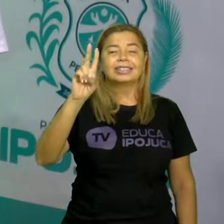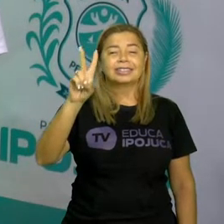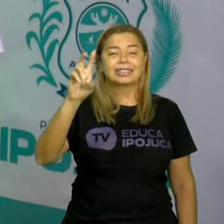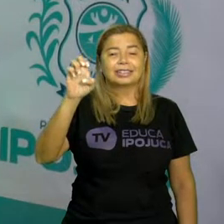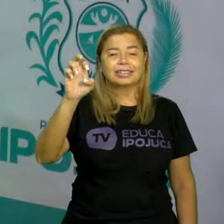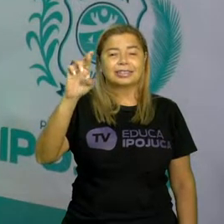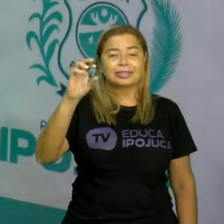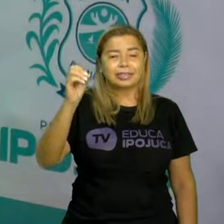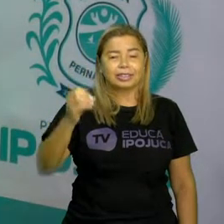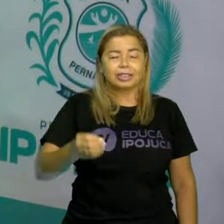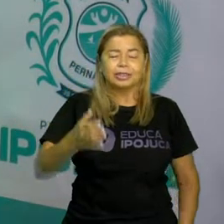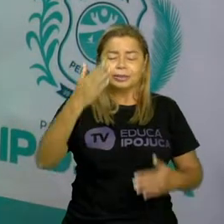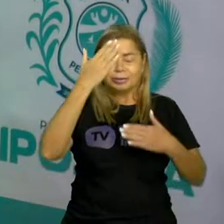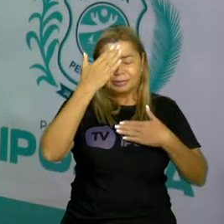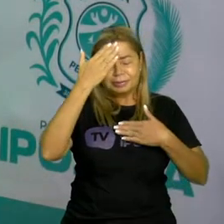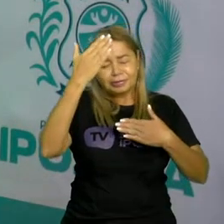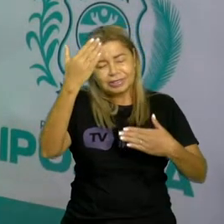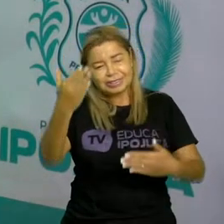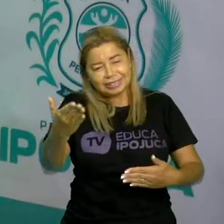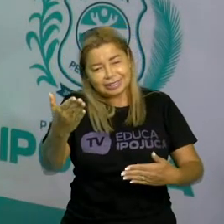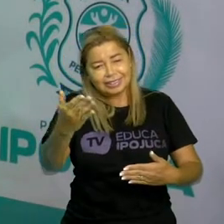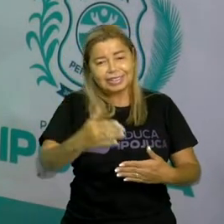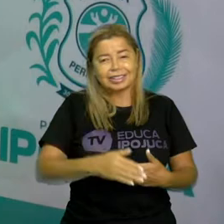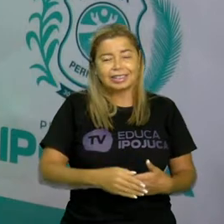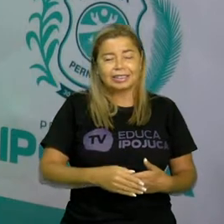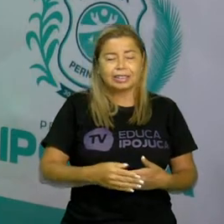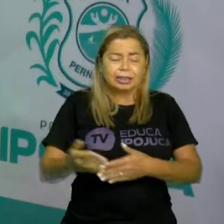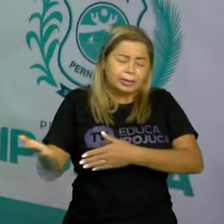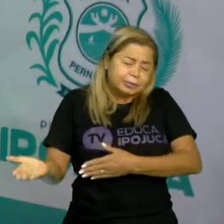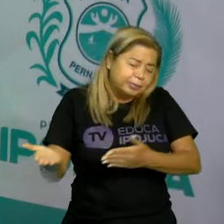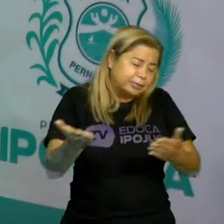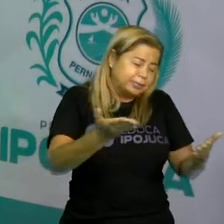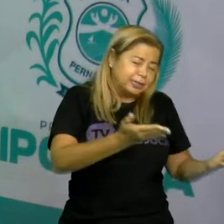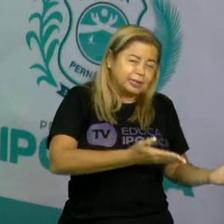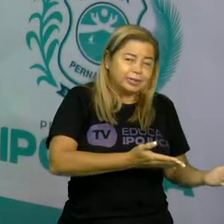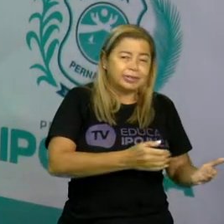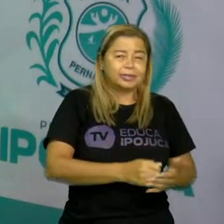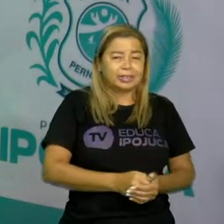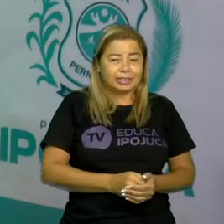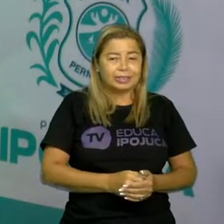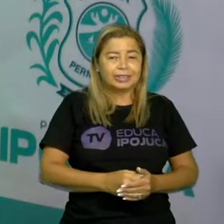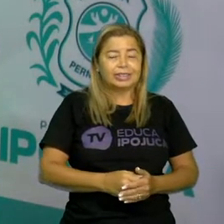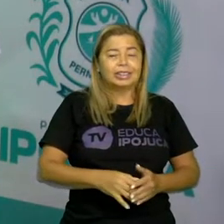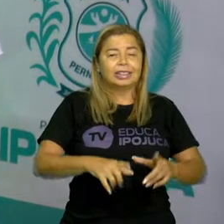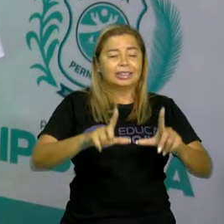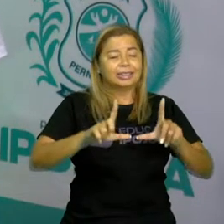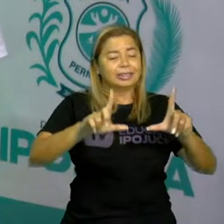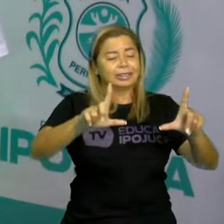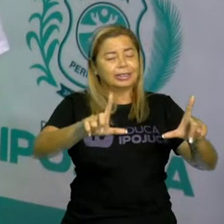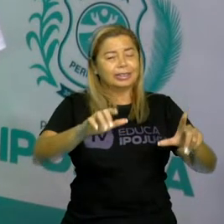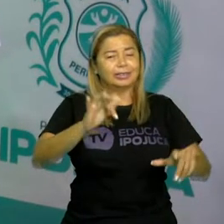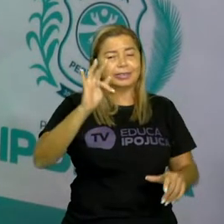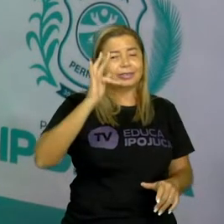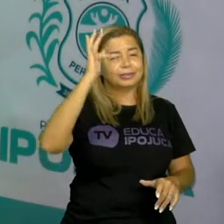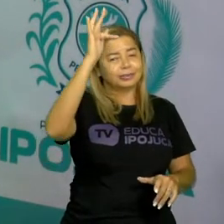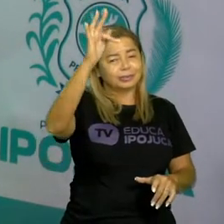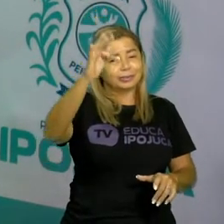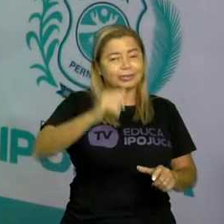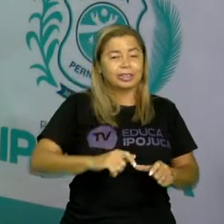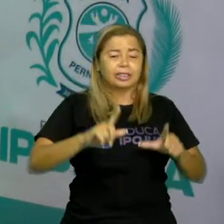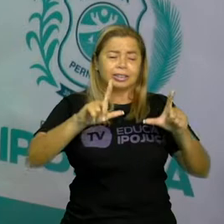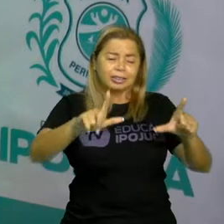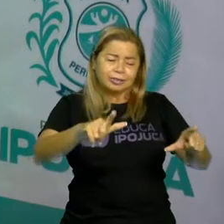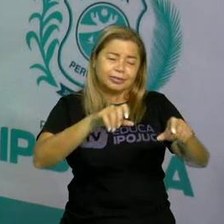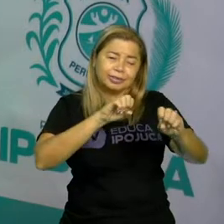pela presença. Sejam bem-vindos para a nossa TV do futuro, a nossa TV que educa e que vai